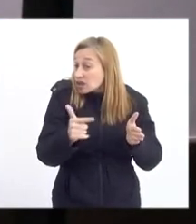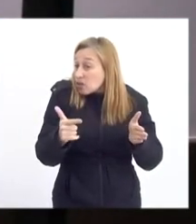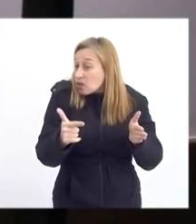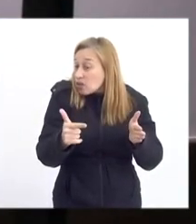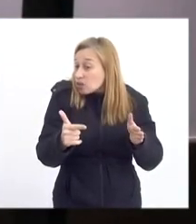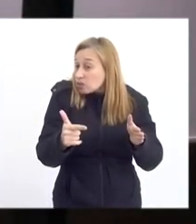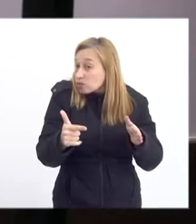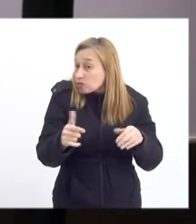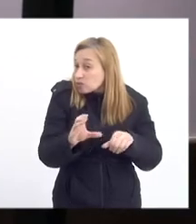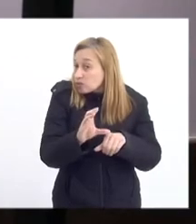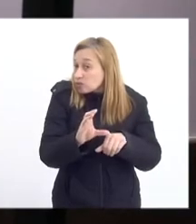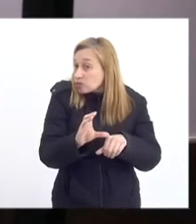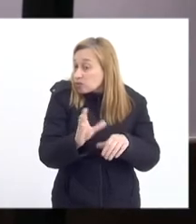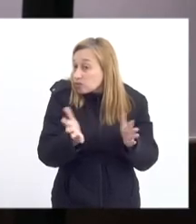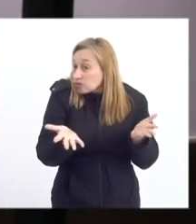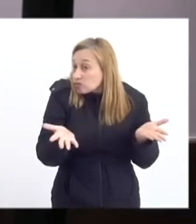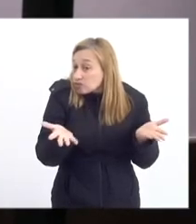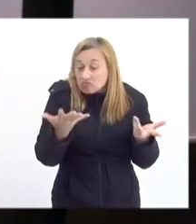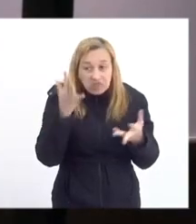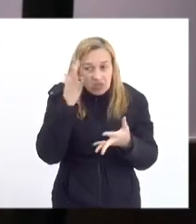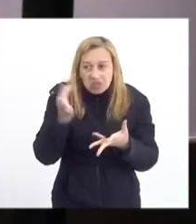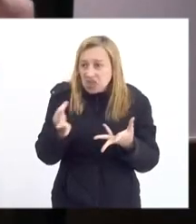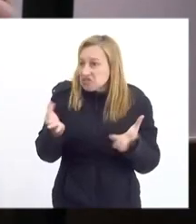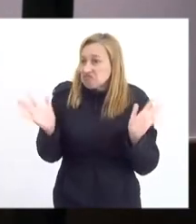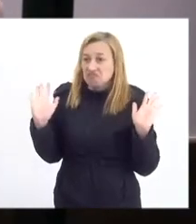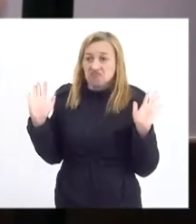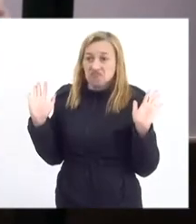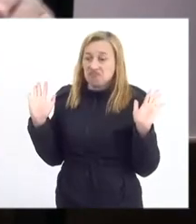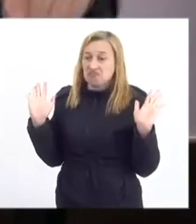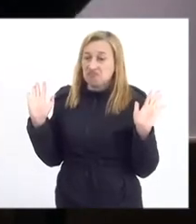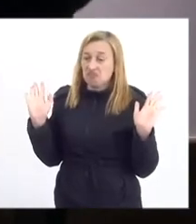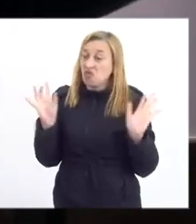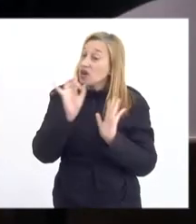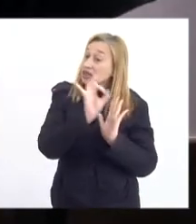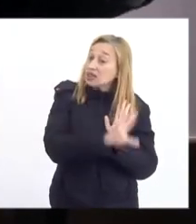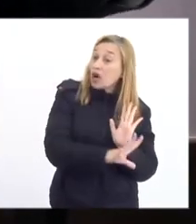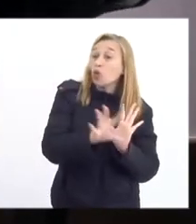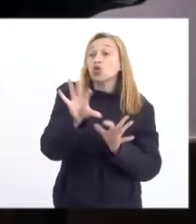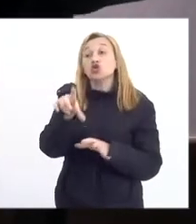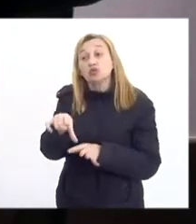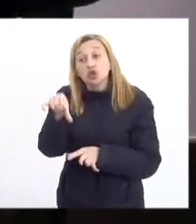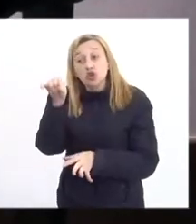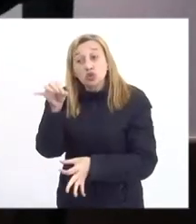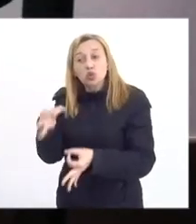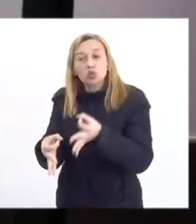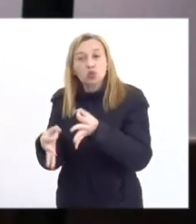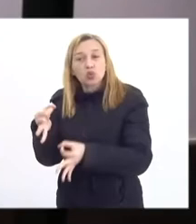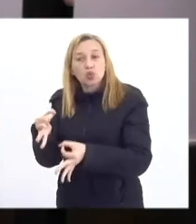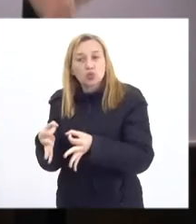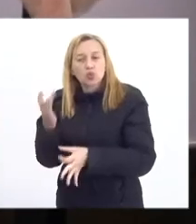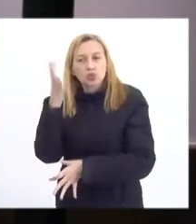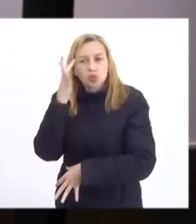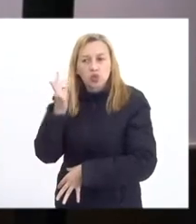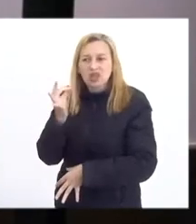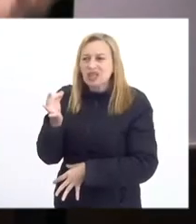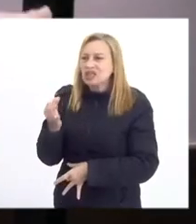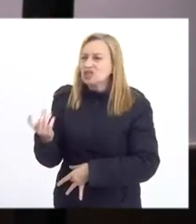que esse é constitucional? Não sei. Eu estou falando aqui da última decisão. A última não quer dizer que seja que esteja